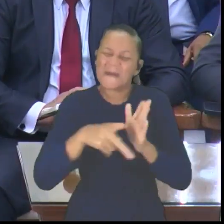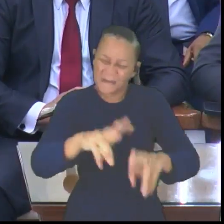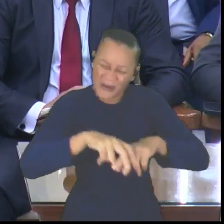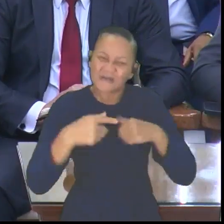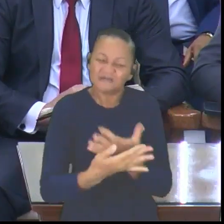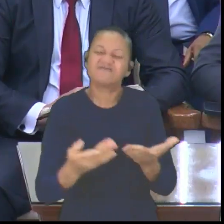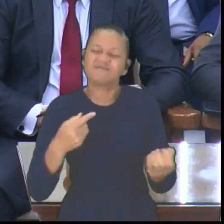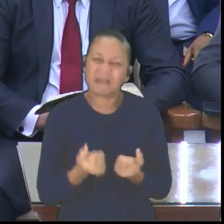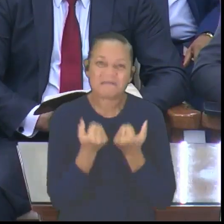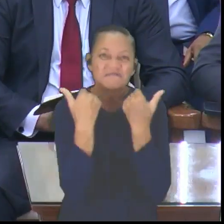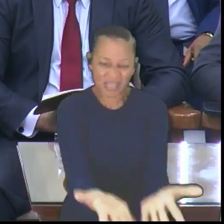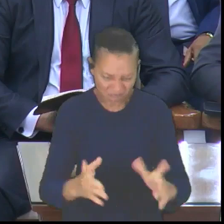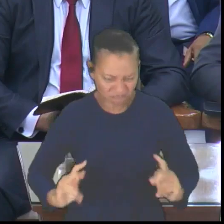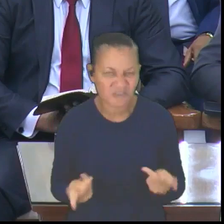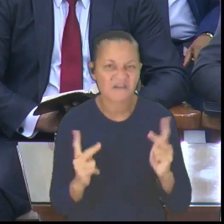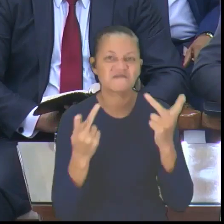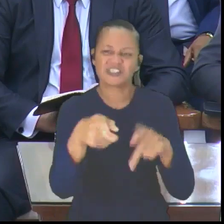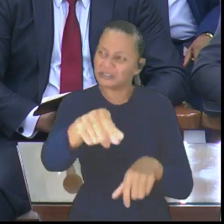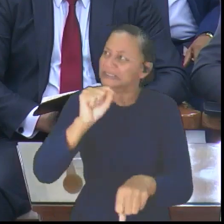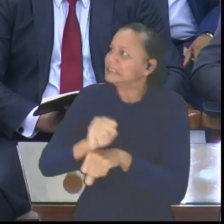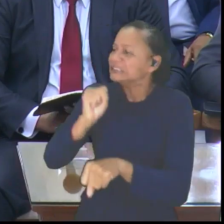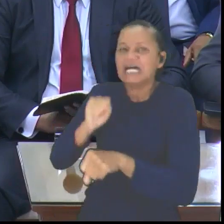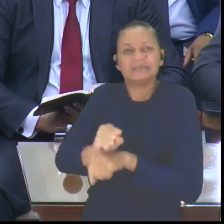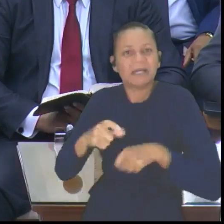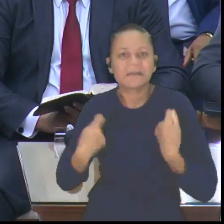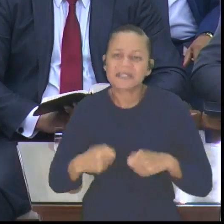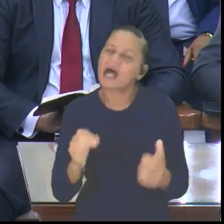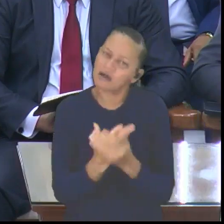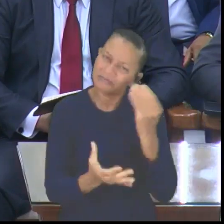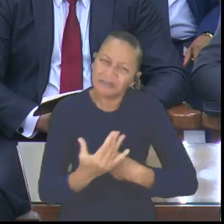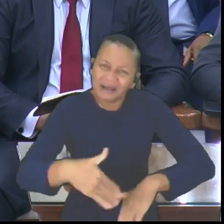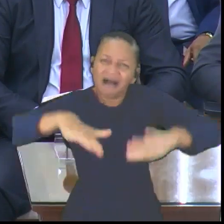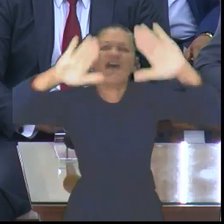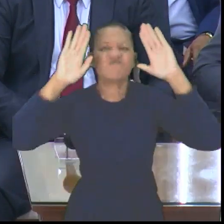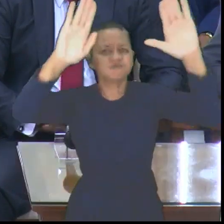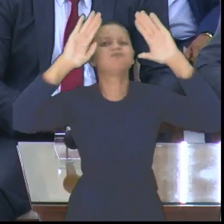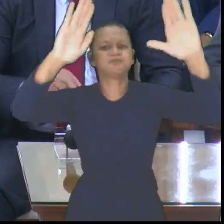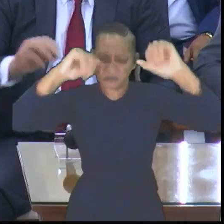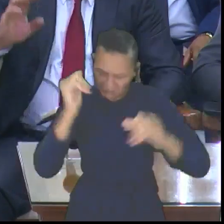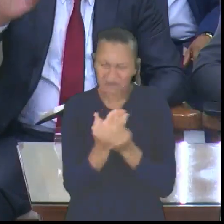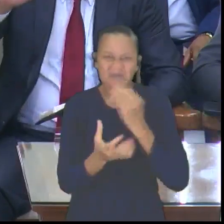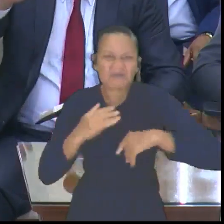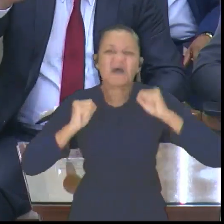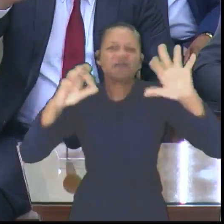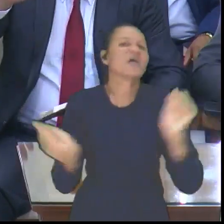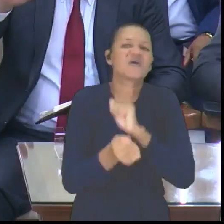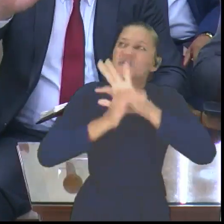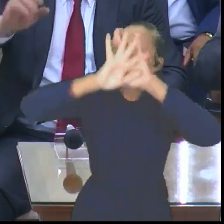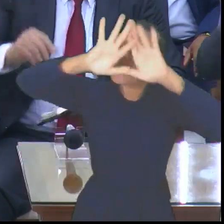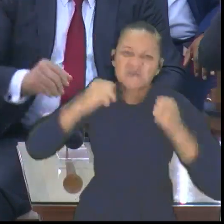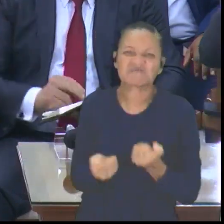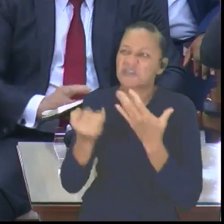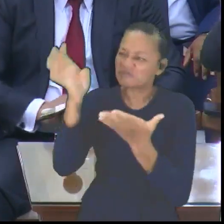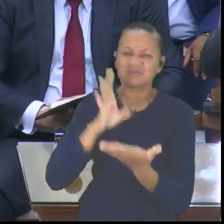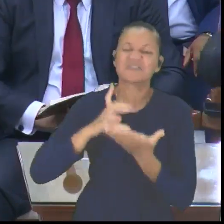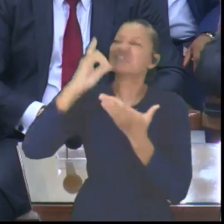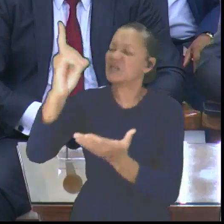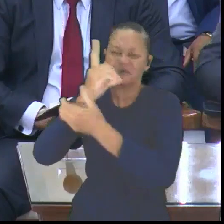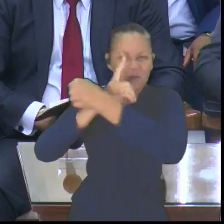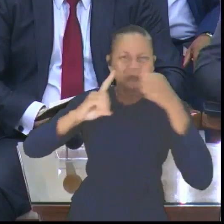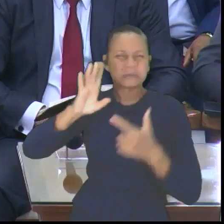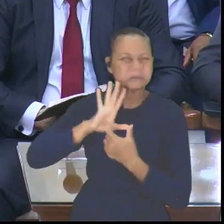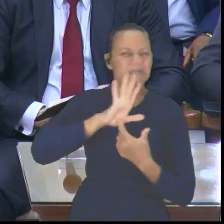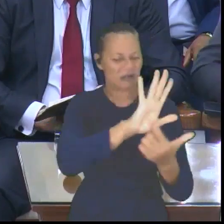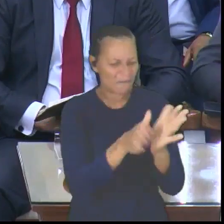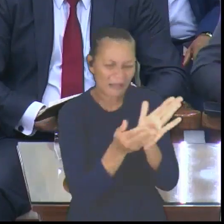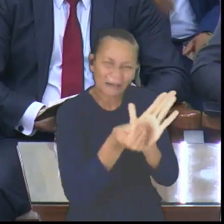causa para te dar a vitória que você precisa. Ô irmão, levanta a tua mão mais alta aos céus e dá glórias a esse Deus que se revela pela